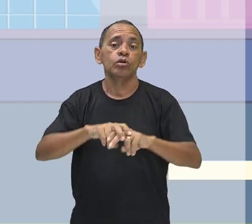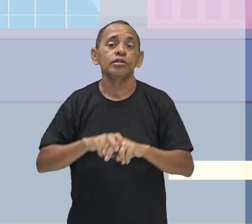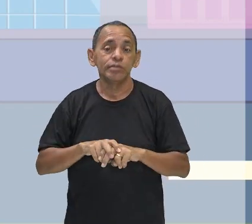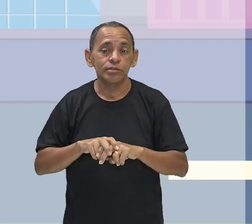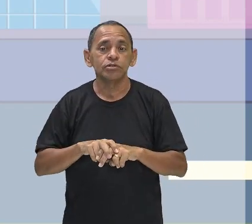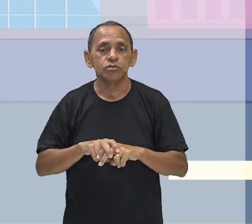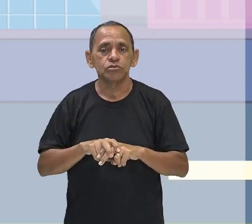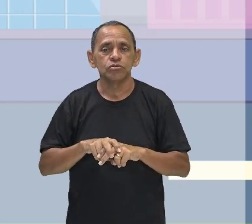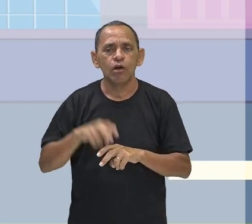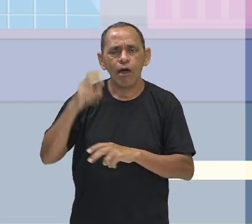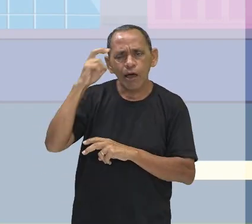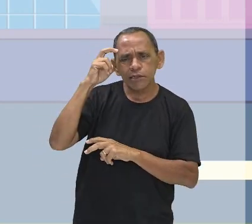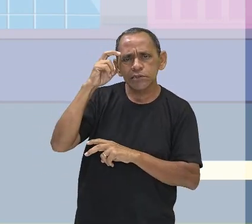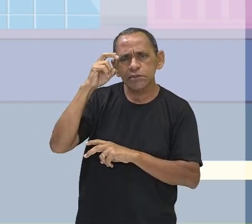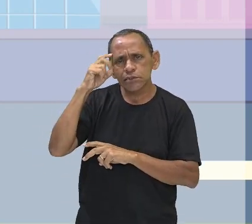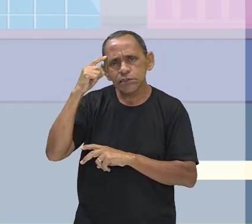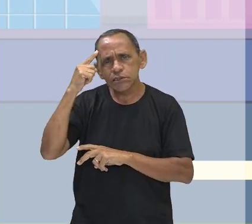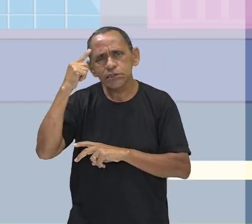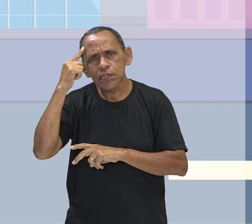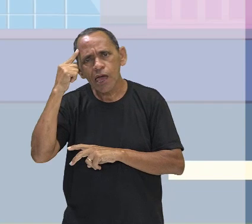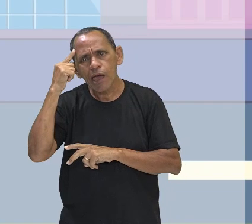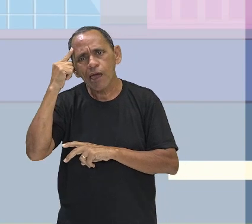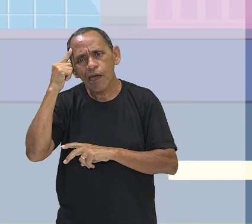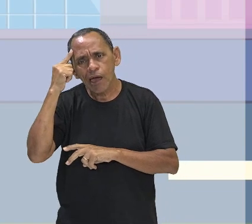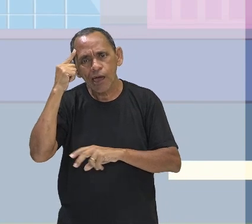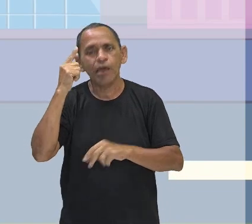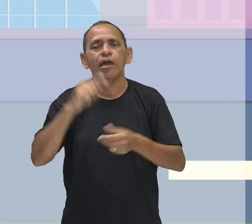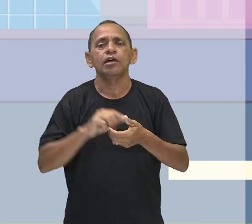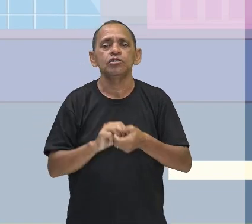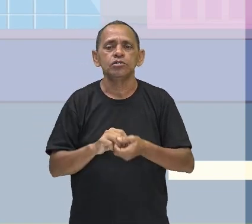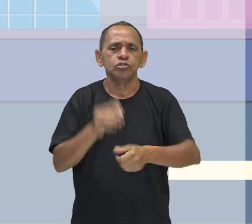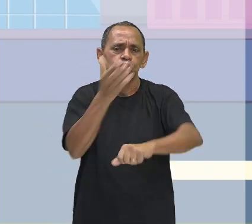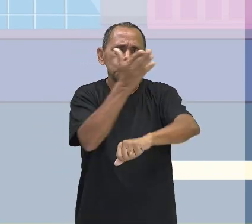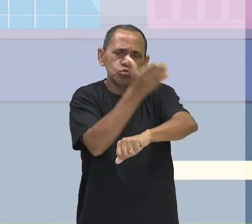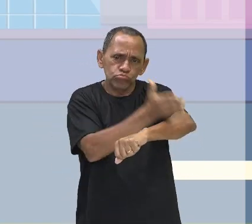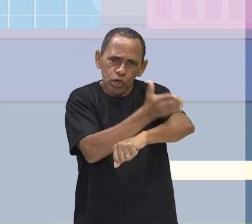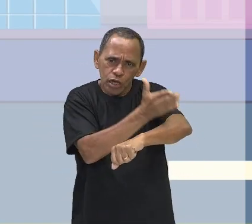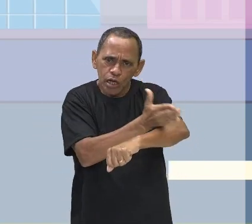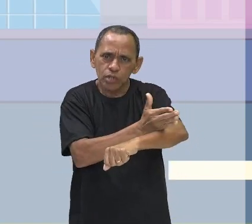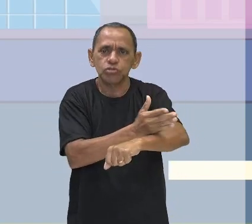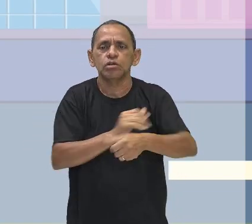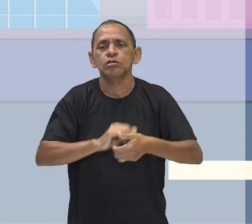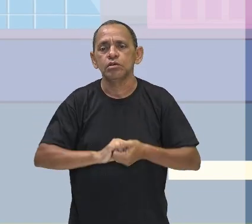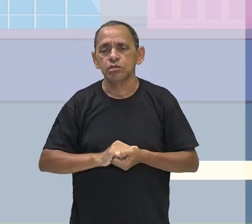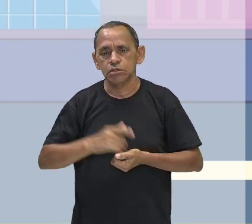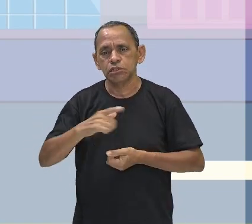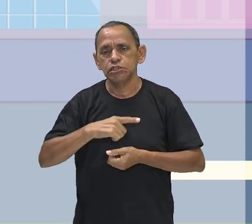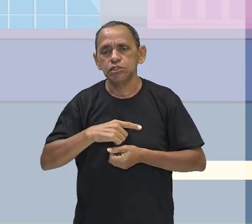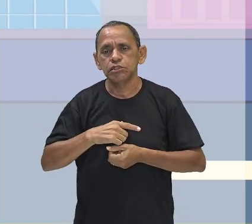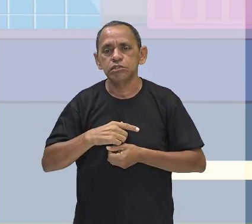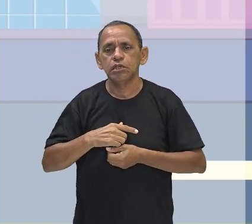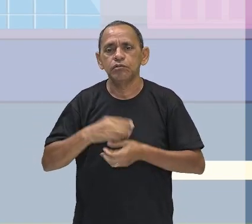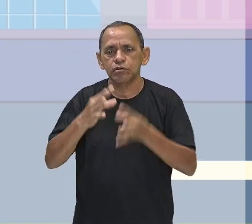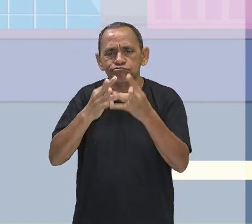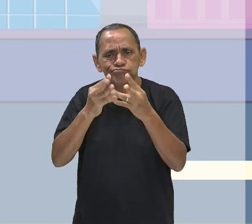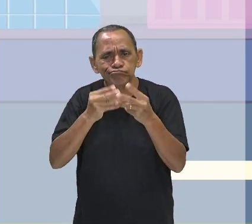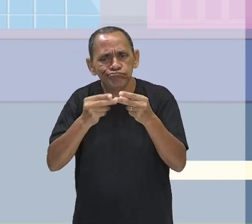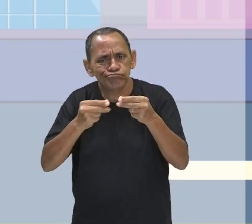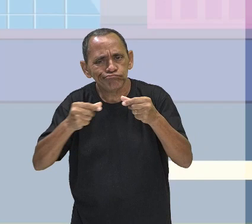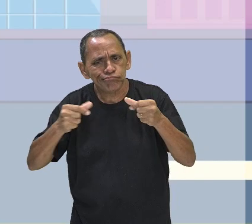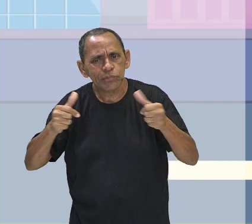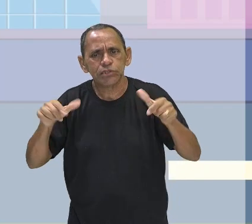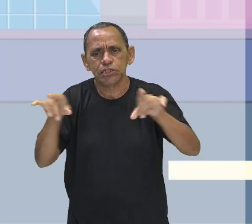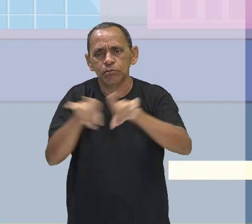dogmas medievais, que era a organização social anterior, teve que se desfazer, porque